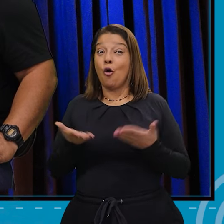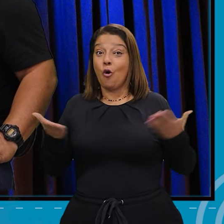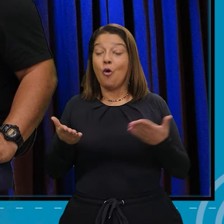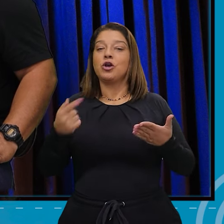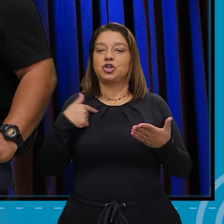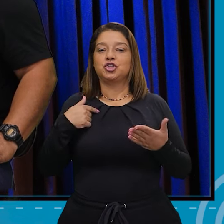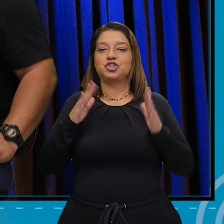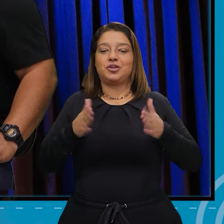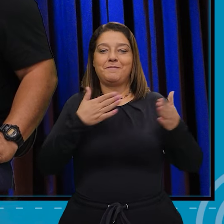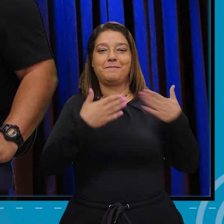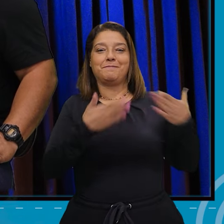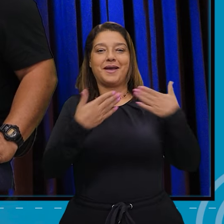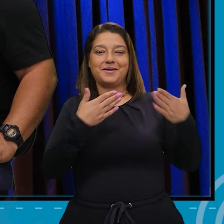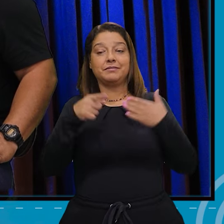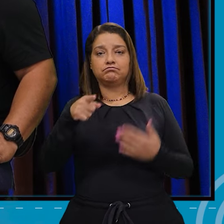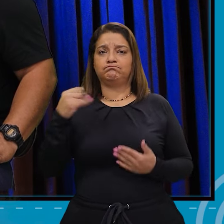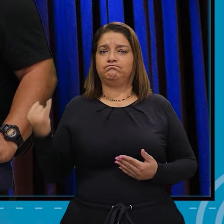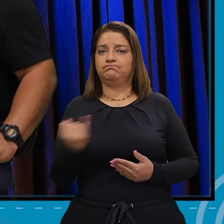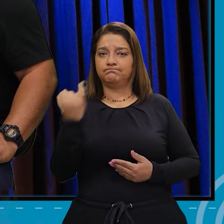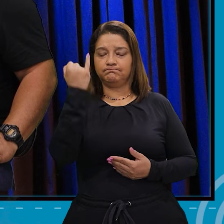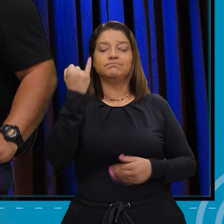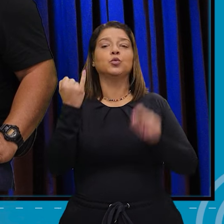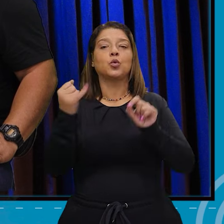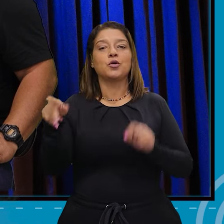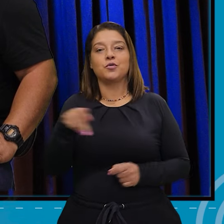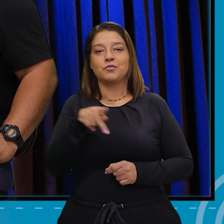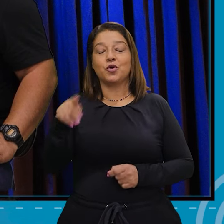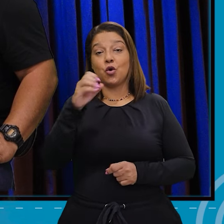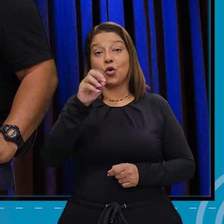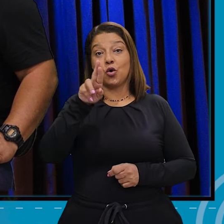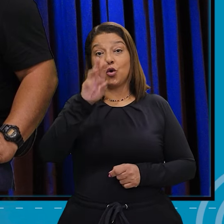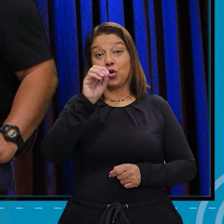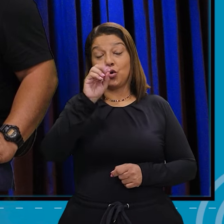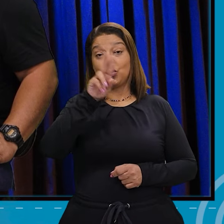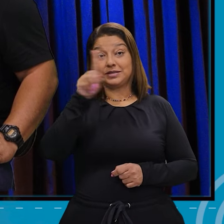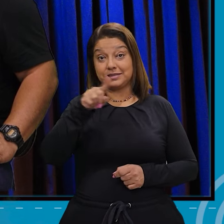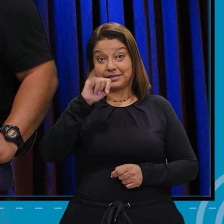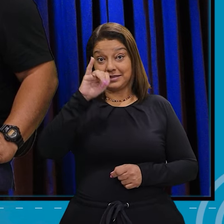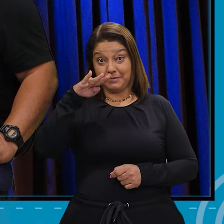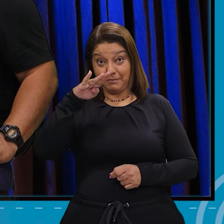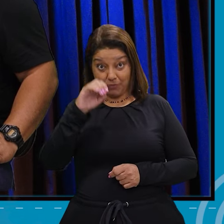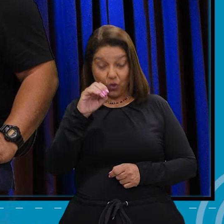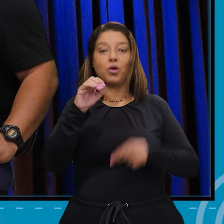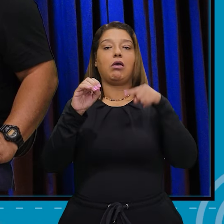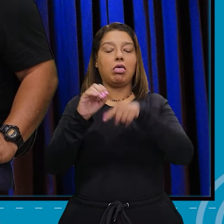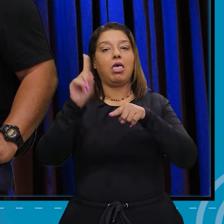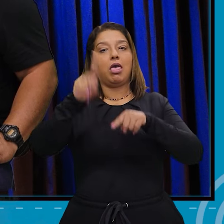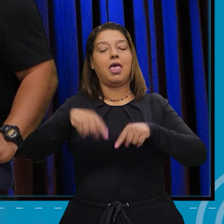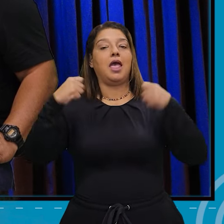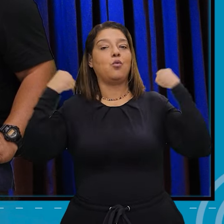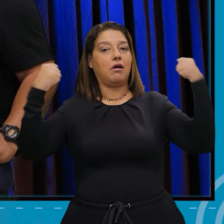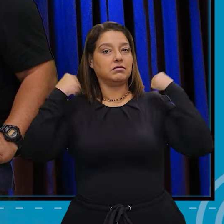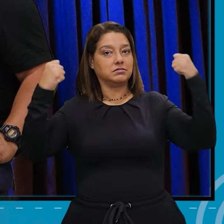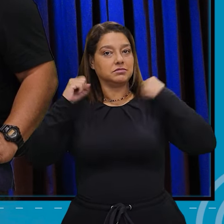como você mesma falou, que é extremamente importante. Vou falar com o professor Orozimbo Cordeiro Júnior. Ele é professor de